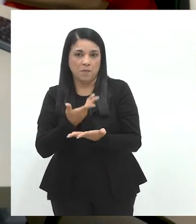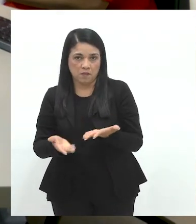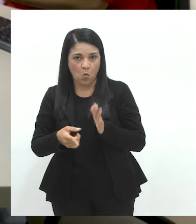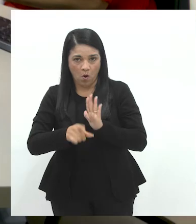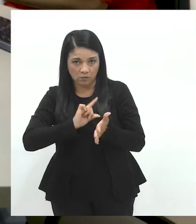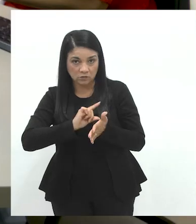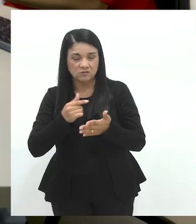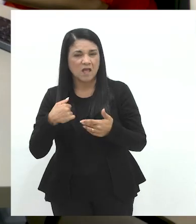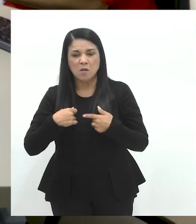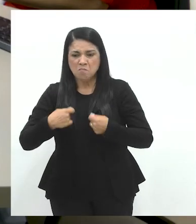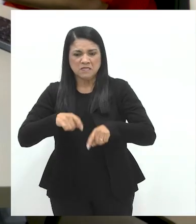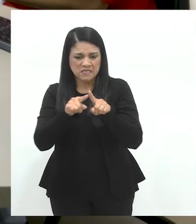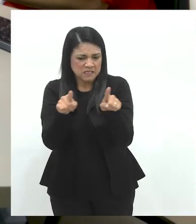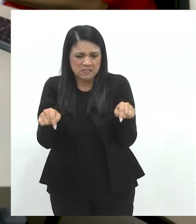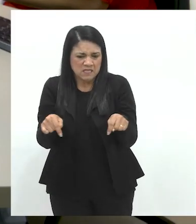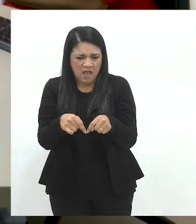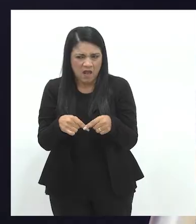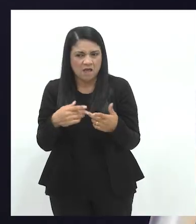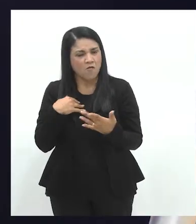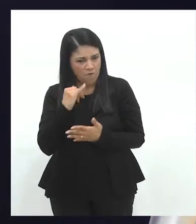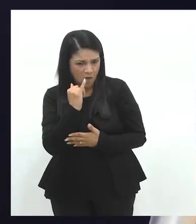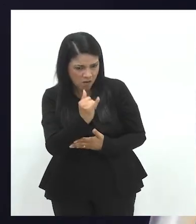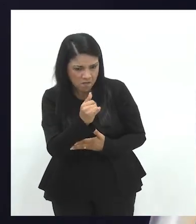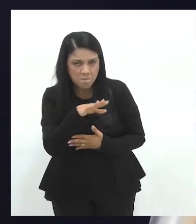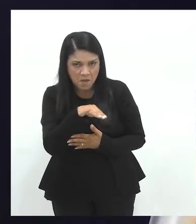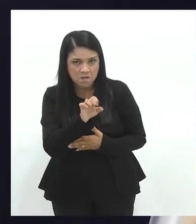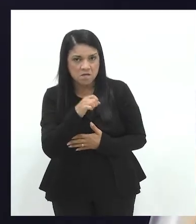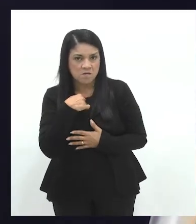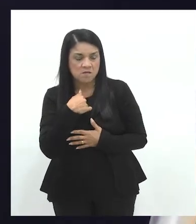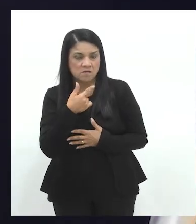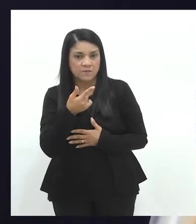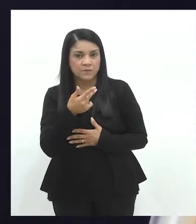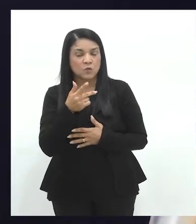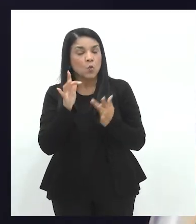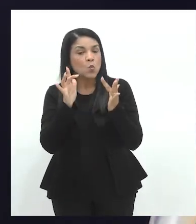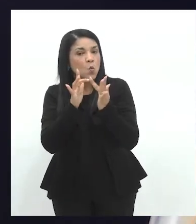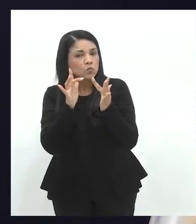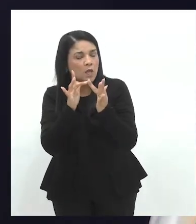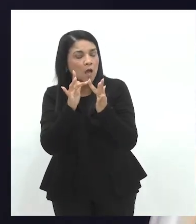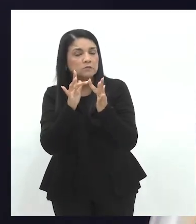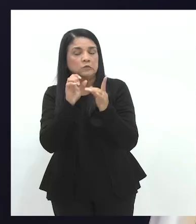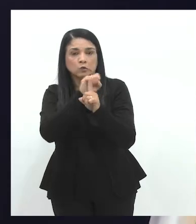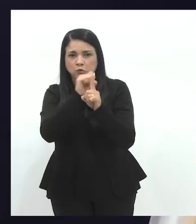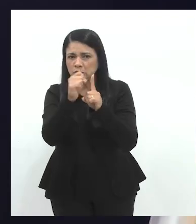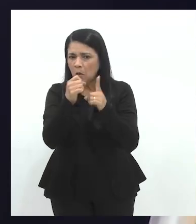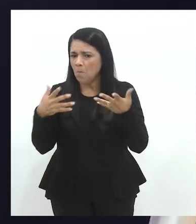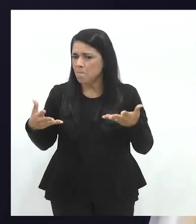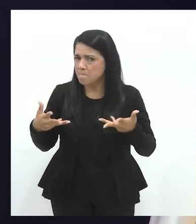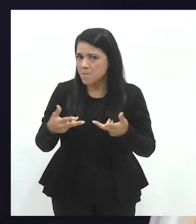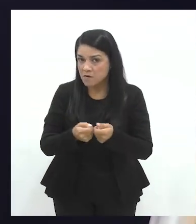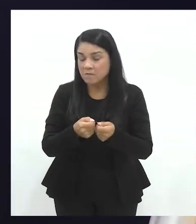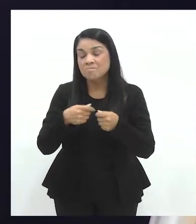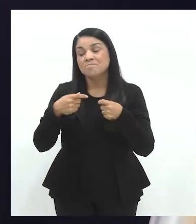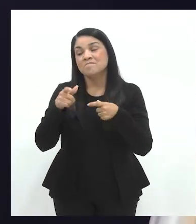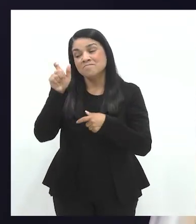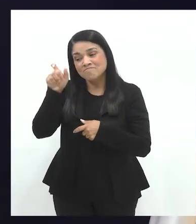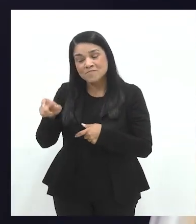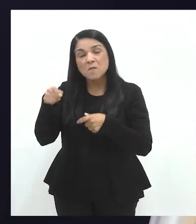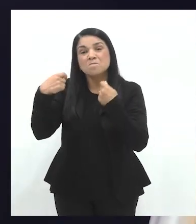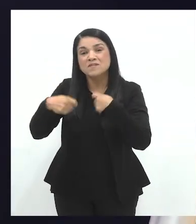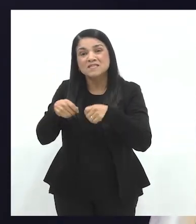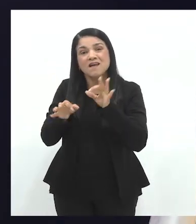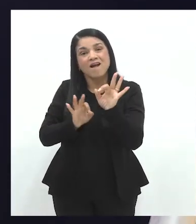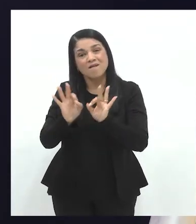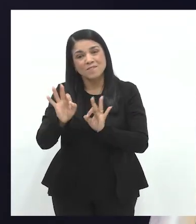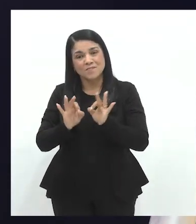ali, ela precisa estar dentro da sala de aula, foi o que eu falei para a mãe dela. Eu falei, olha, o contato social é muito bom, é maravilhoso, mas ela precisa